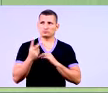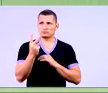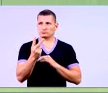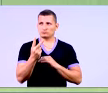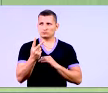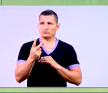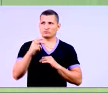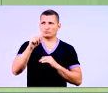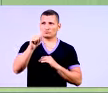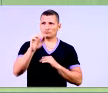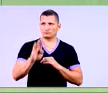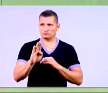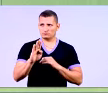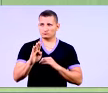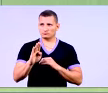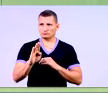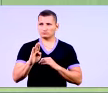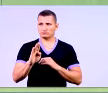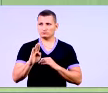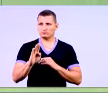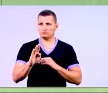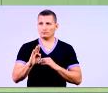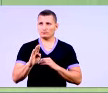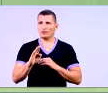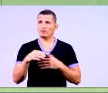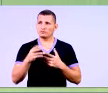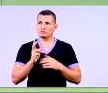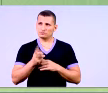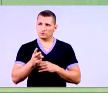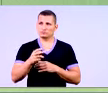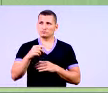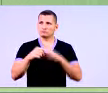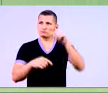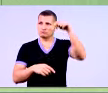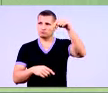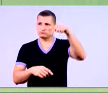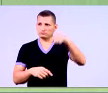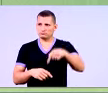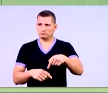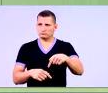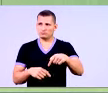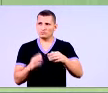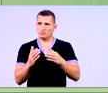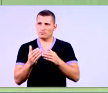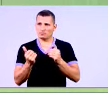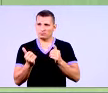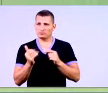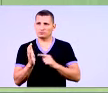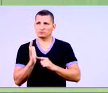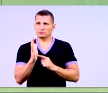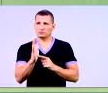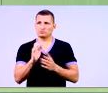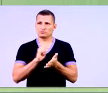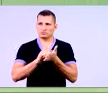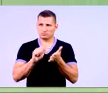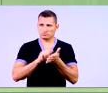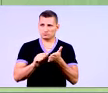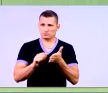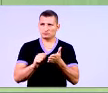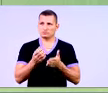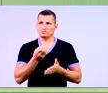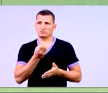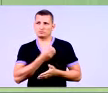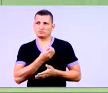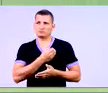e b como a minha execução é sempre de cima para baixo a primeira pedra ele pede pra mostrar eu escrevi o valor de